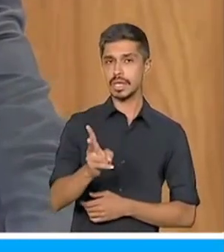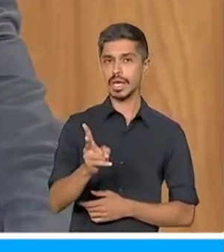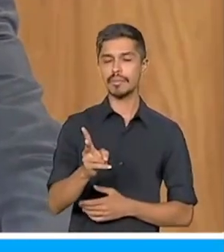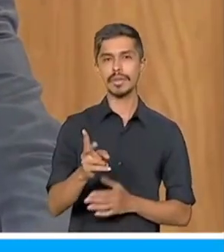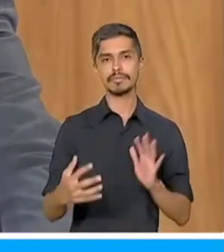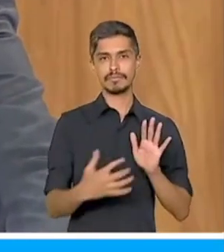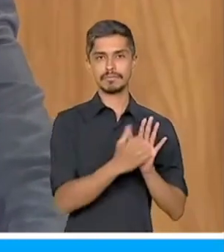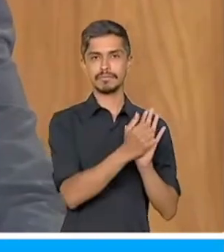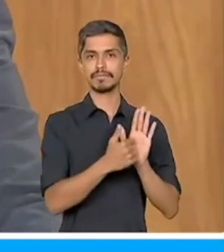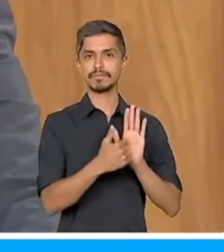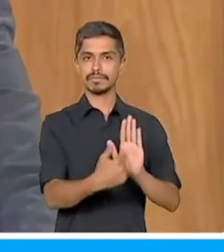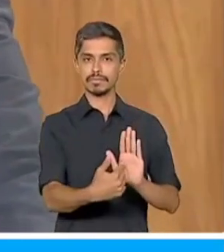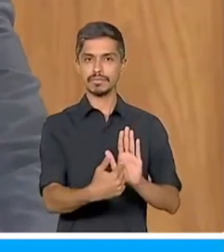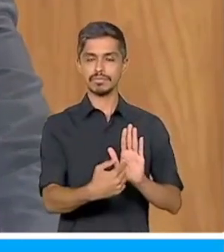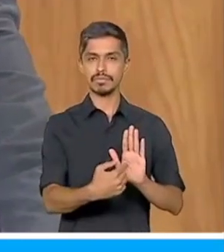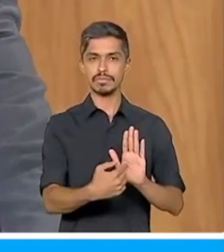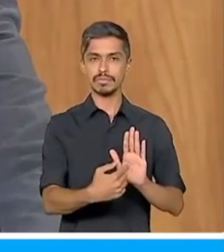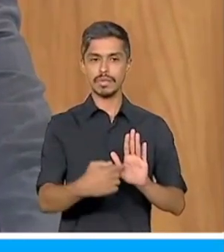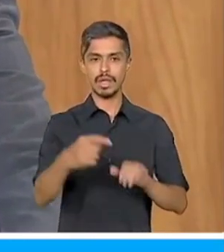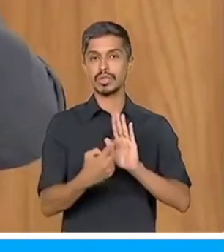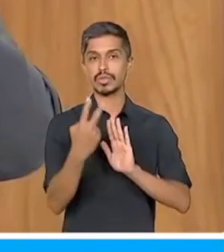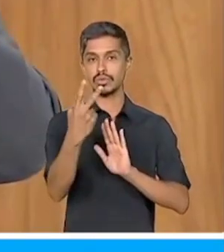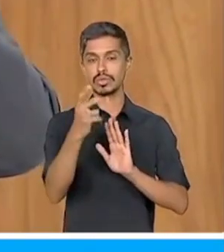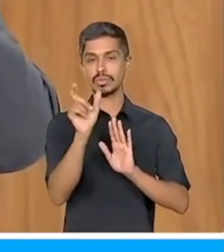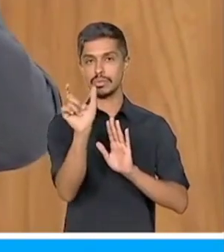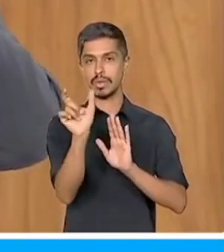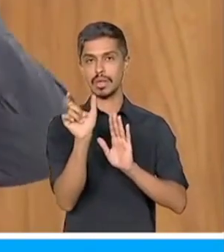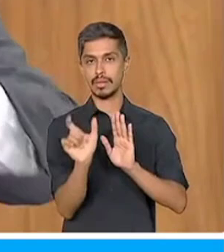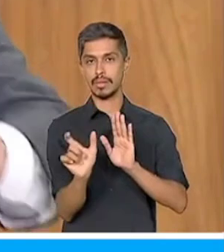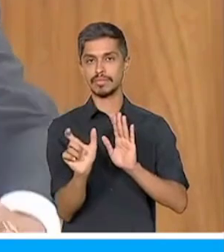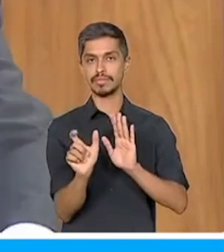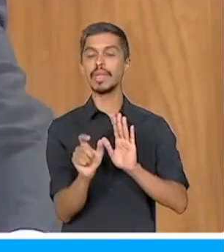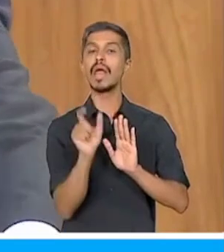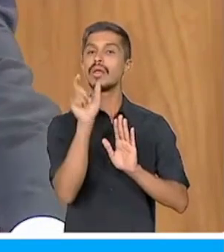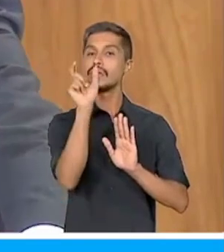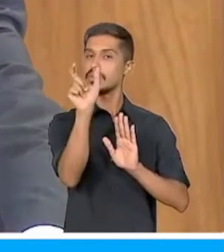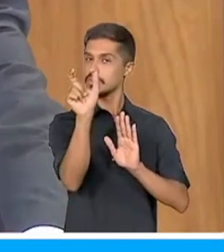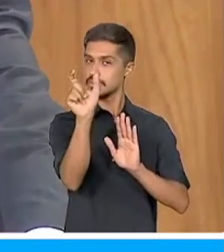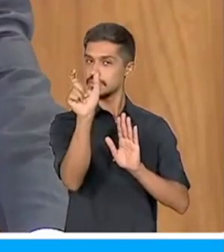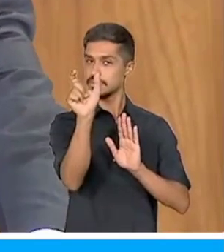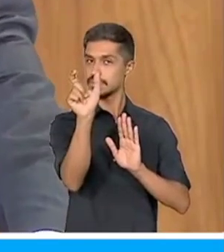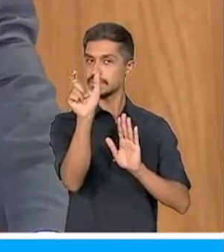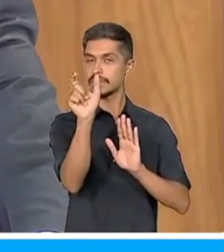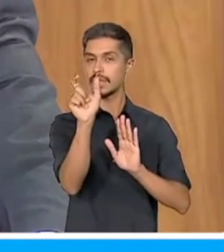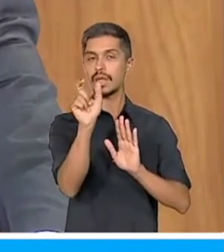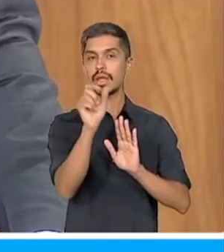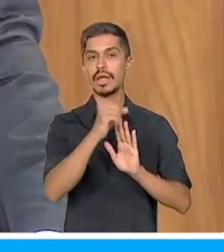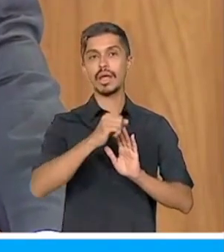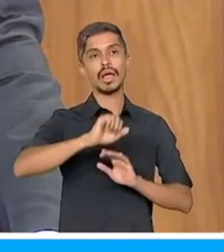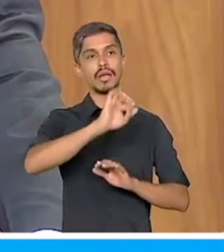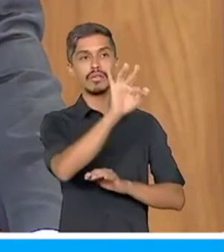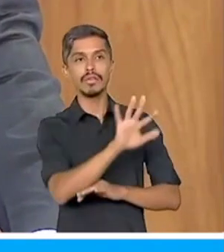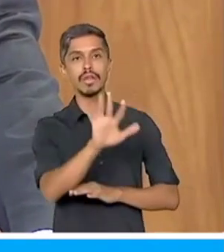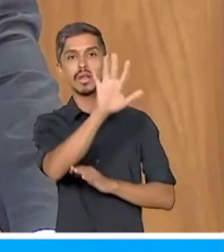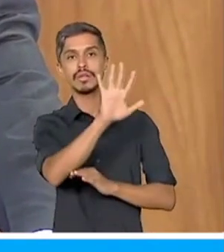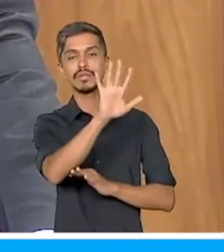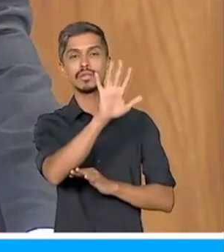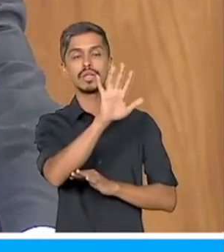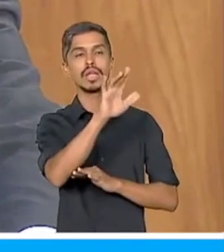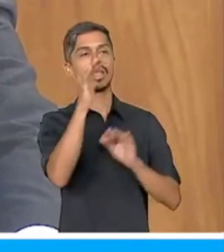o cara foi, recebeu aí esses recursos. A gente não pode perdoar os bolsonaristas. Eu vou subir esse vídeo